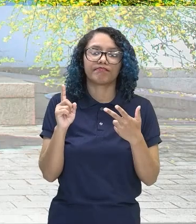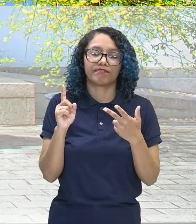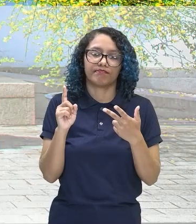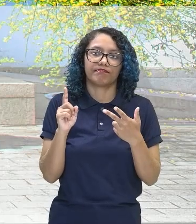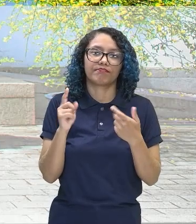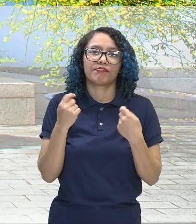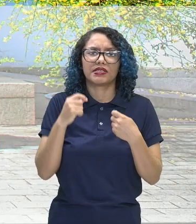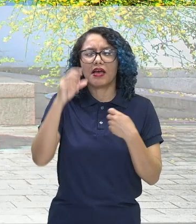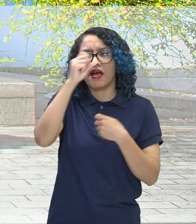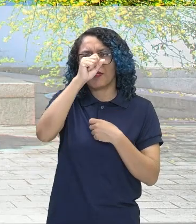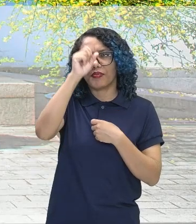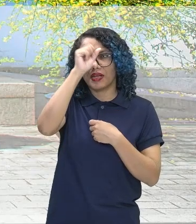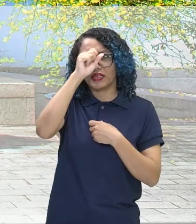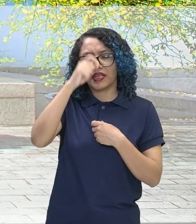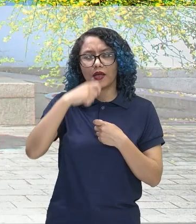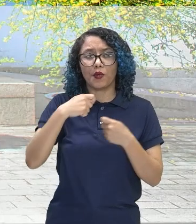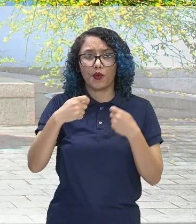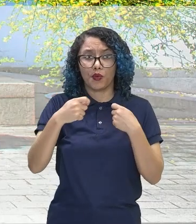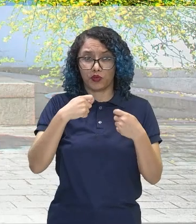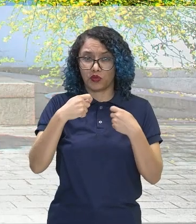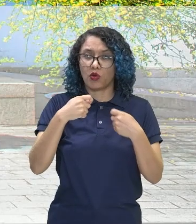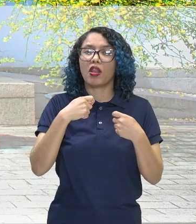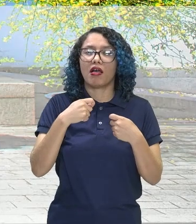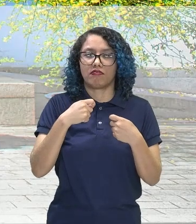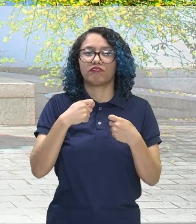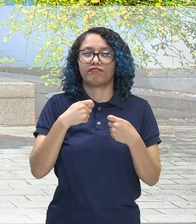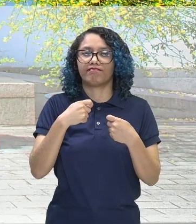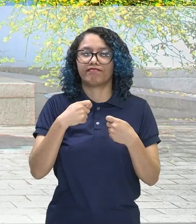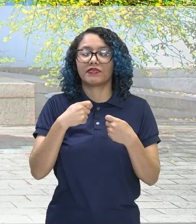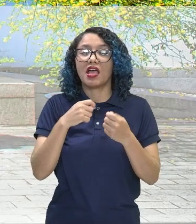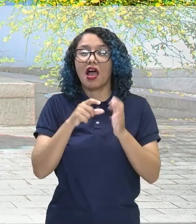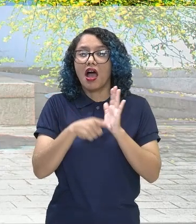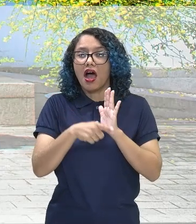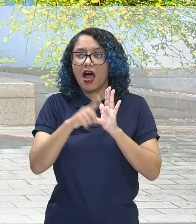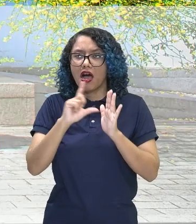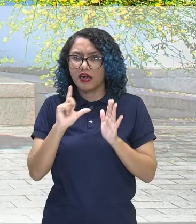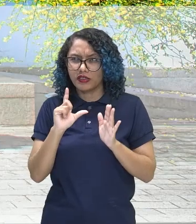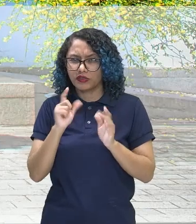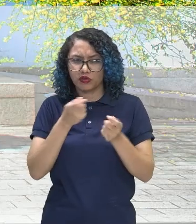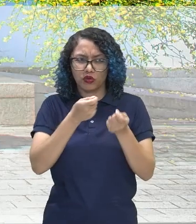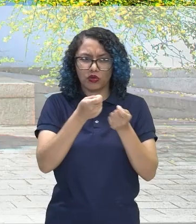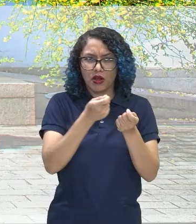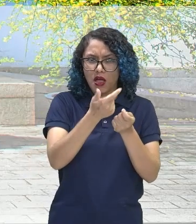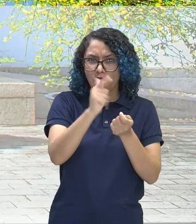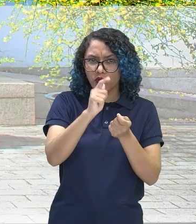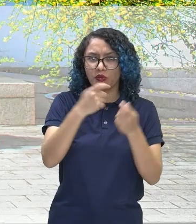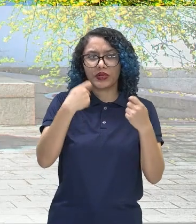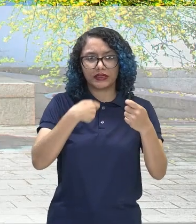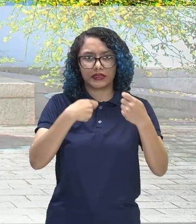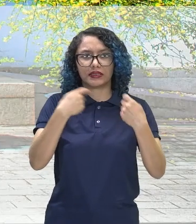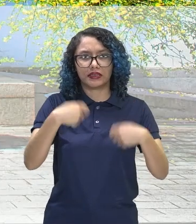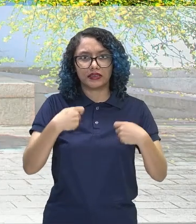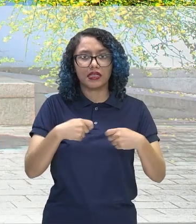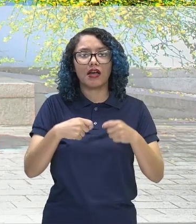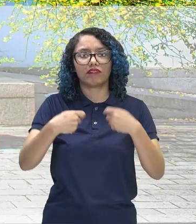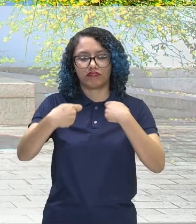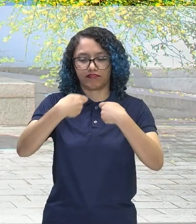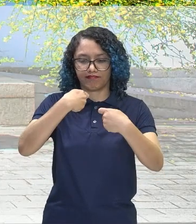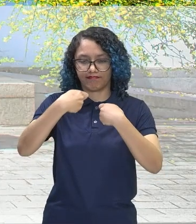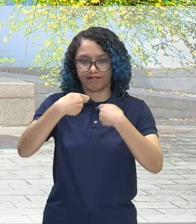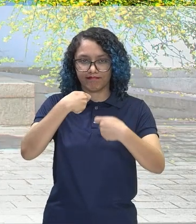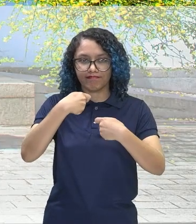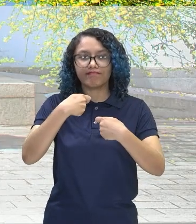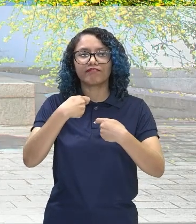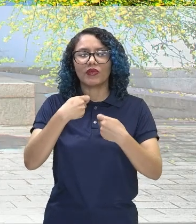a controlar, a dominar a si mesmo antes de dominar o seu oponente. É você saber dominar as